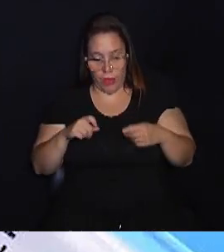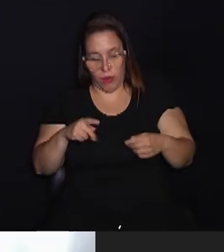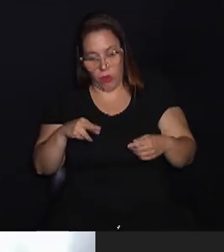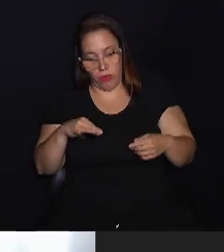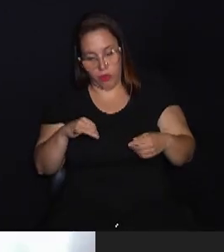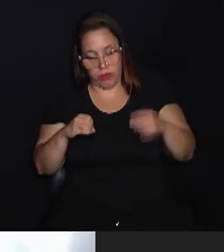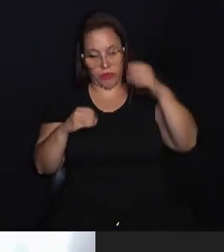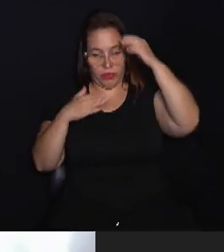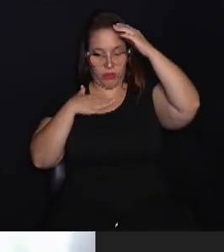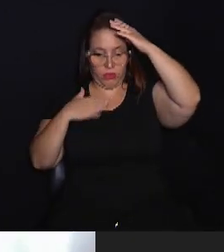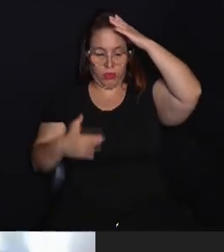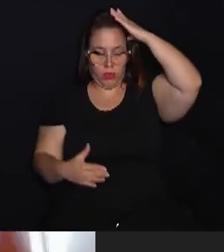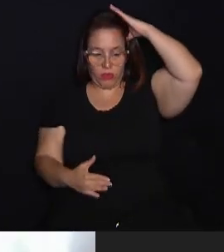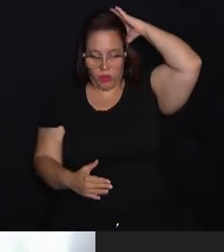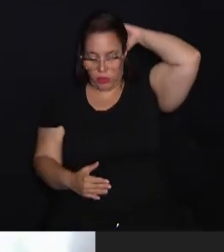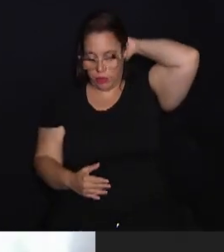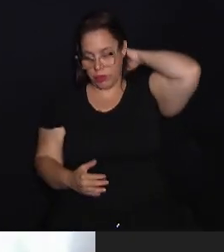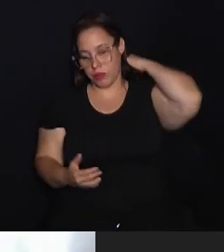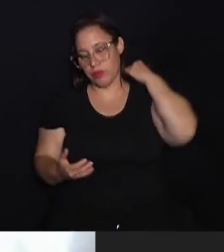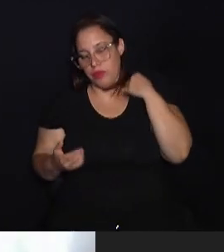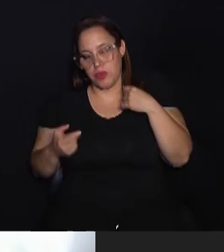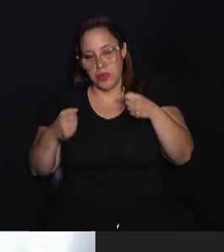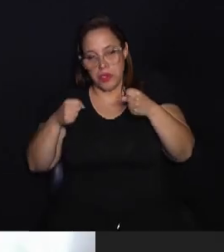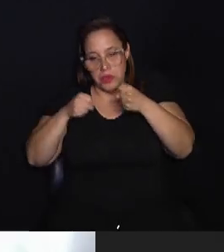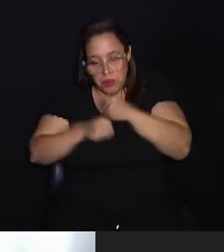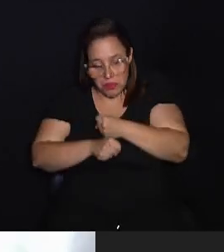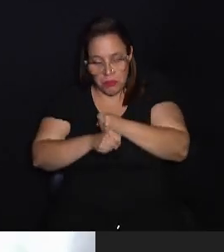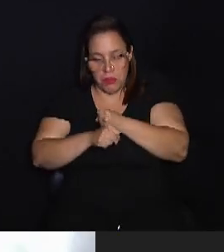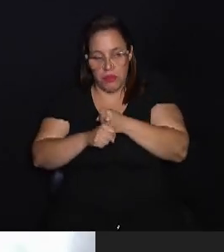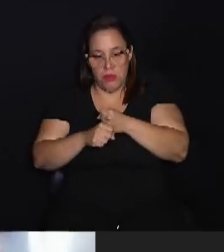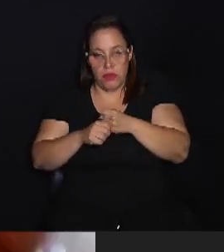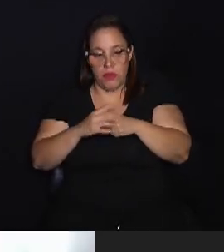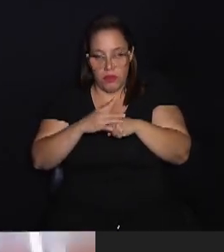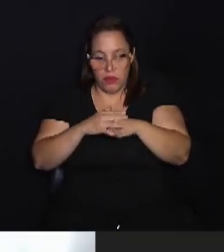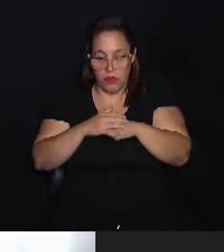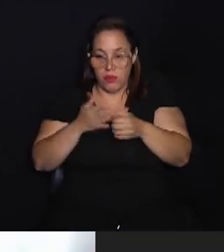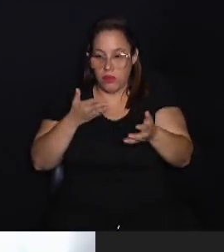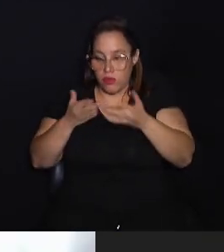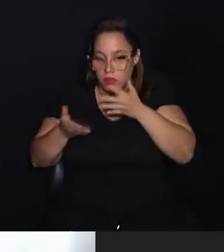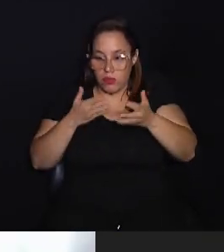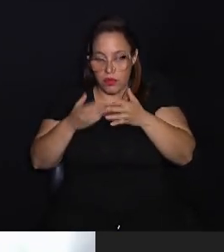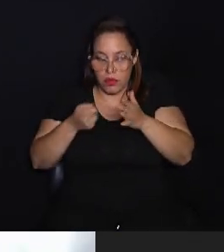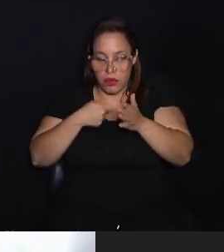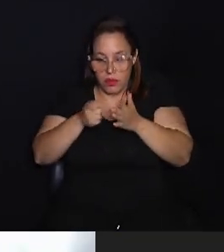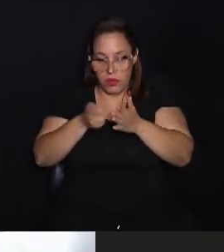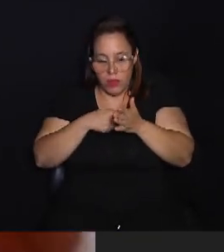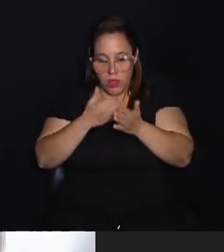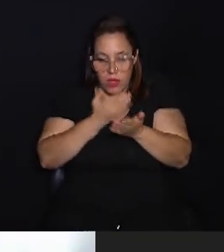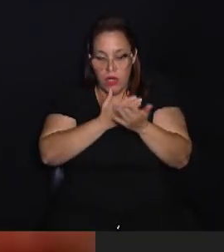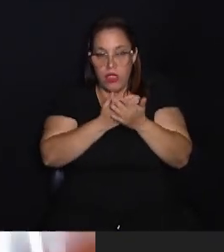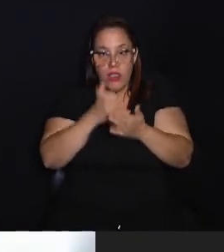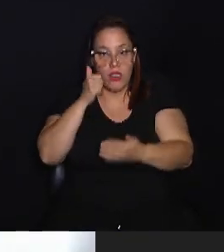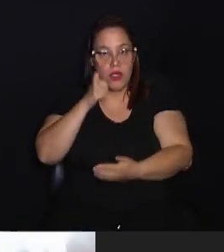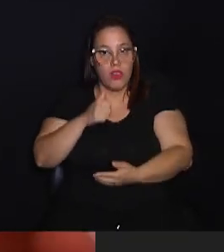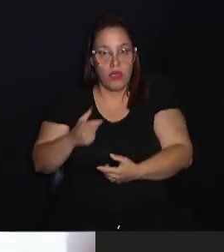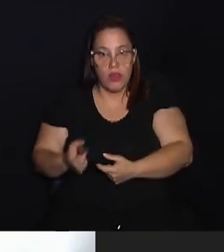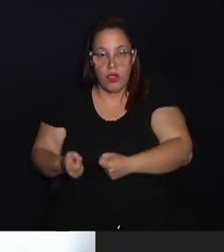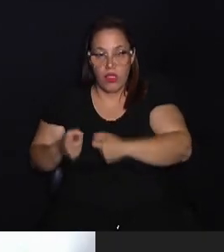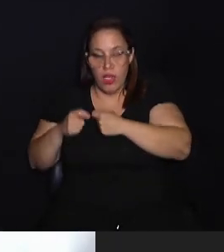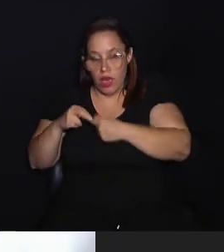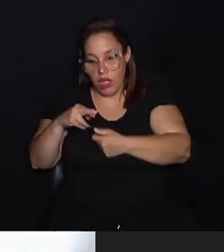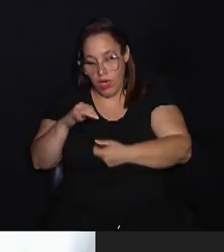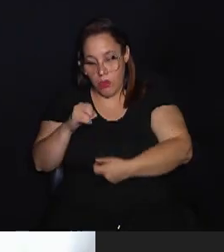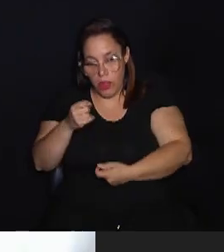do organismo combata a doença. Esse foi o desenho do estudo. Mulheres com câncer